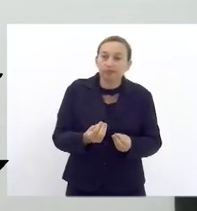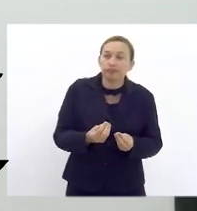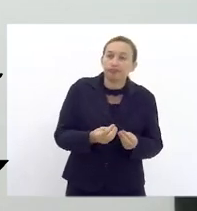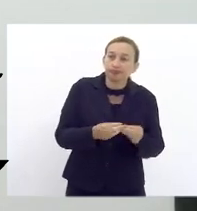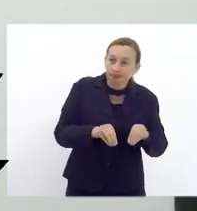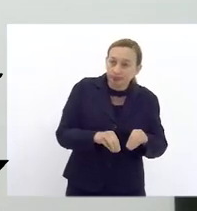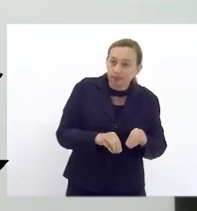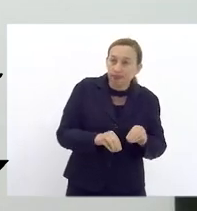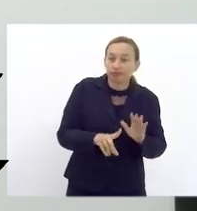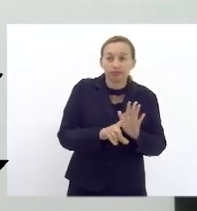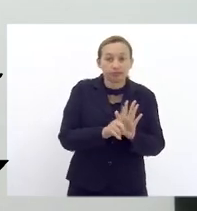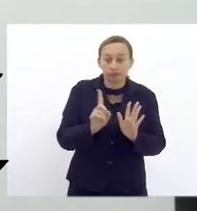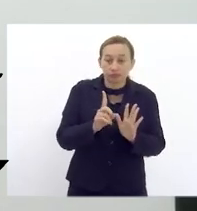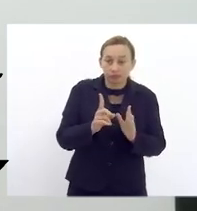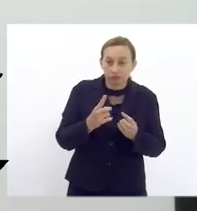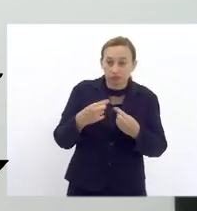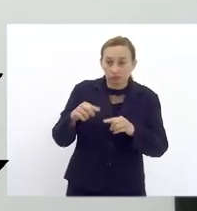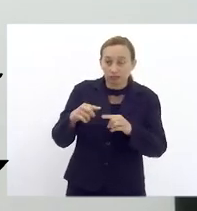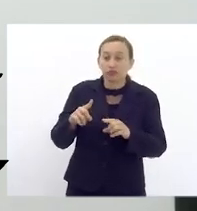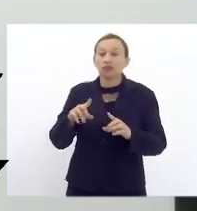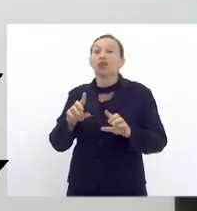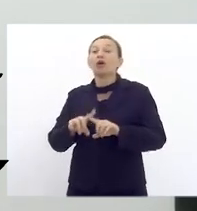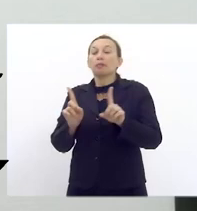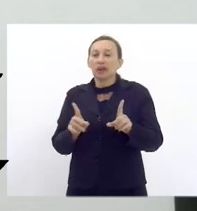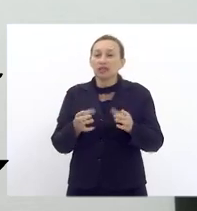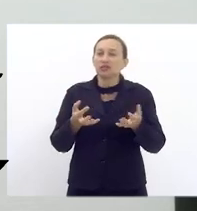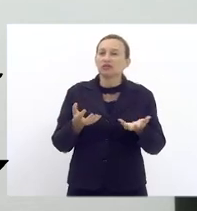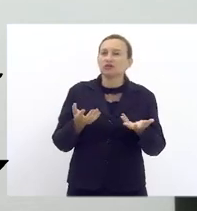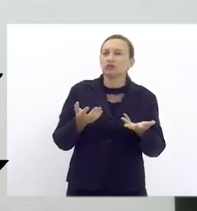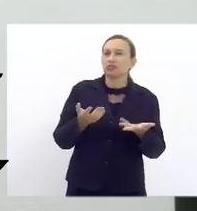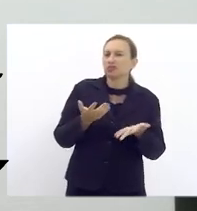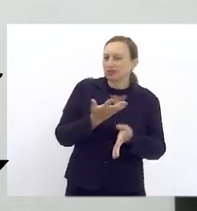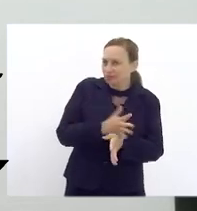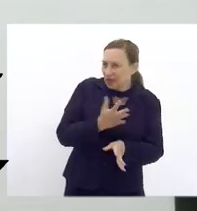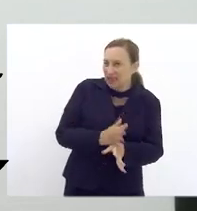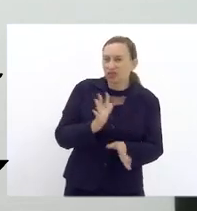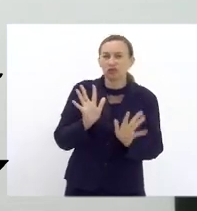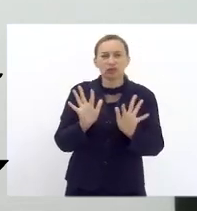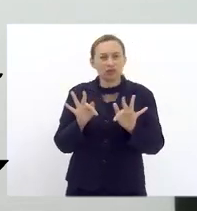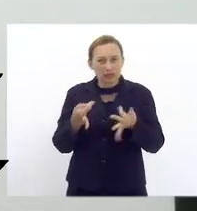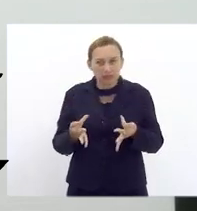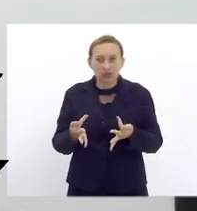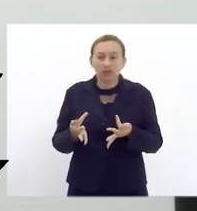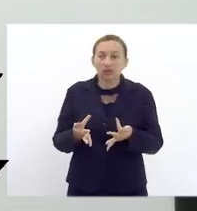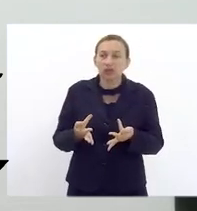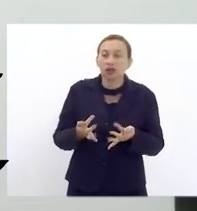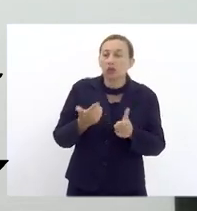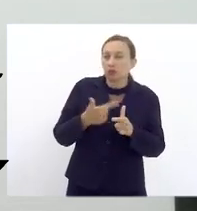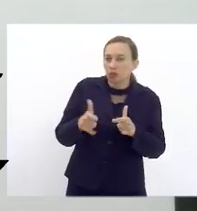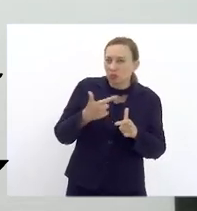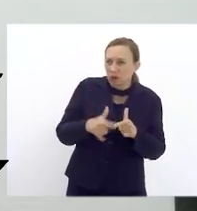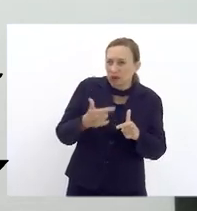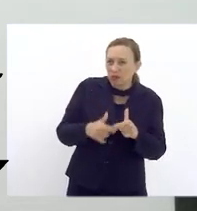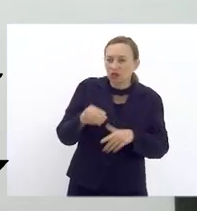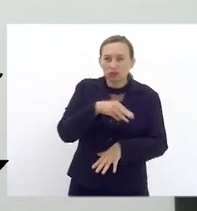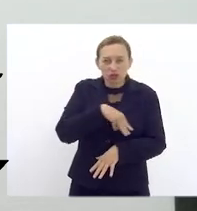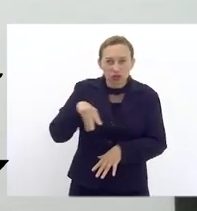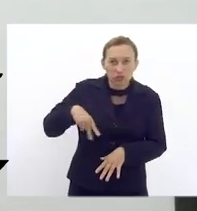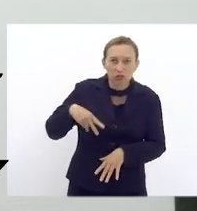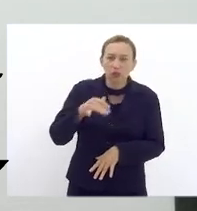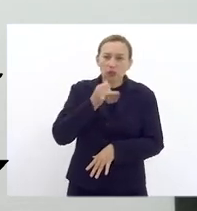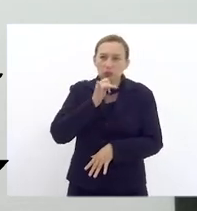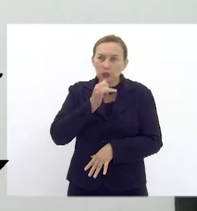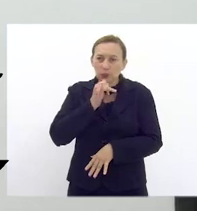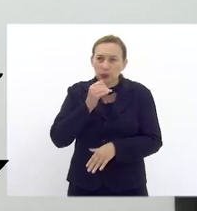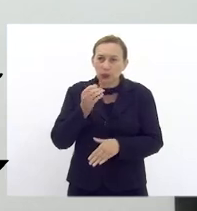não é o nosso intuito não é o nosso objetivo Então vamos ser práticos Vamos ser pragmáticos grande problema do Ministério Público por exemplo